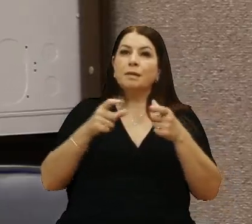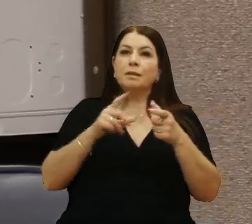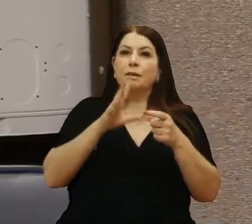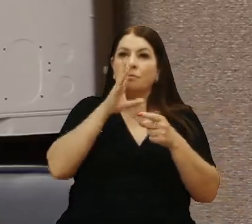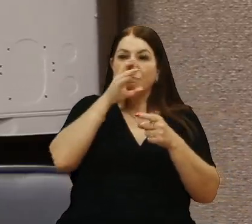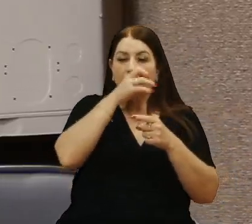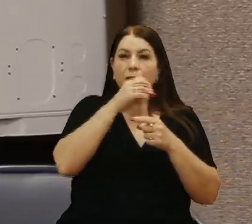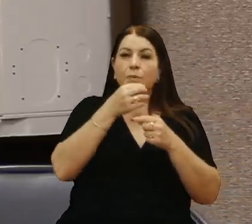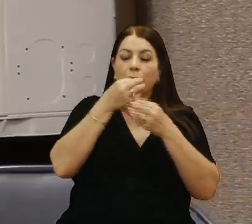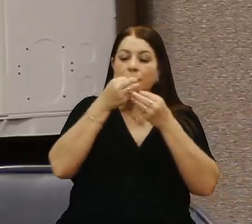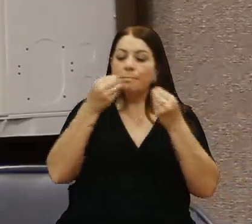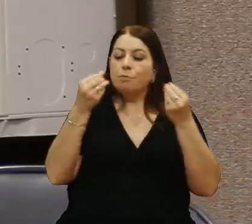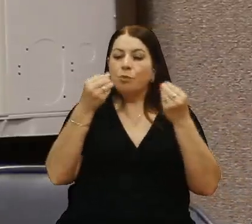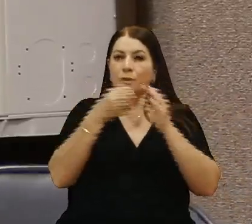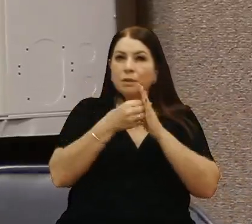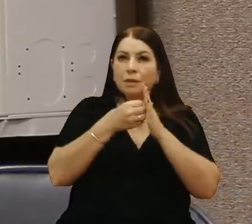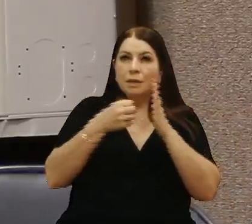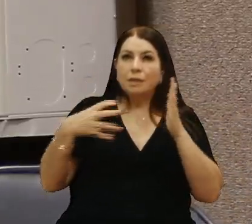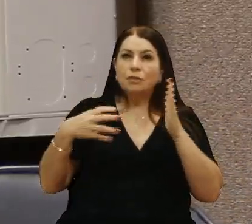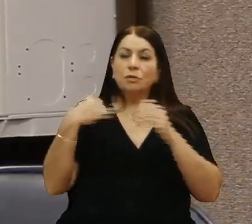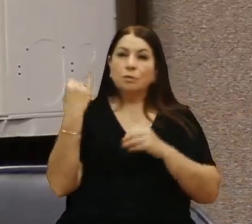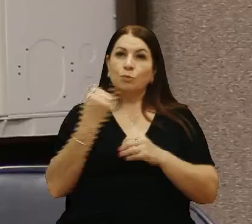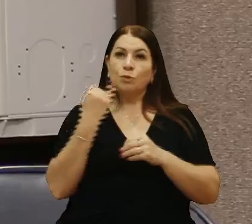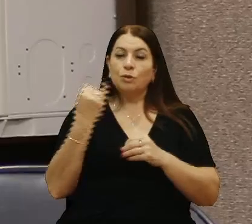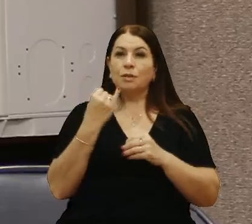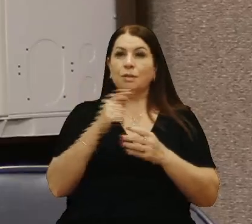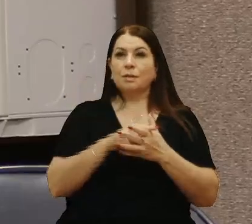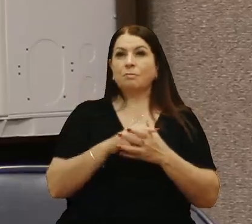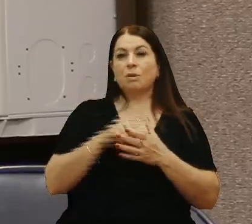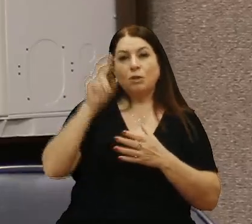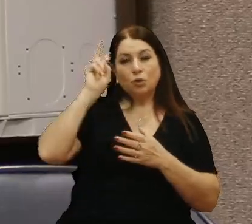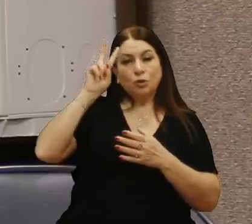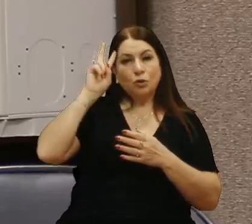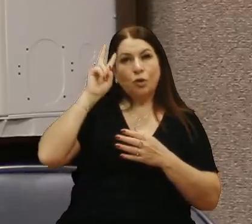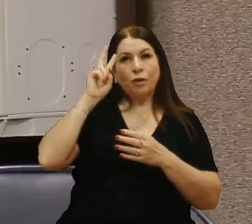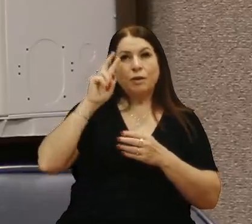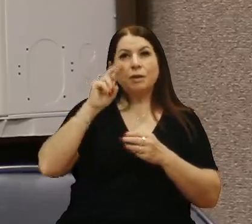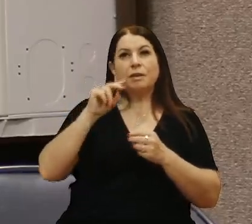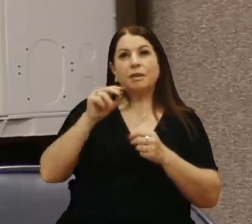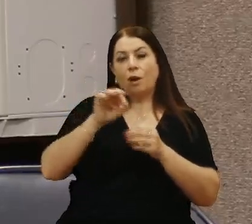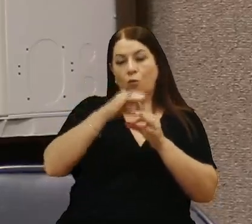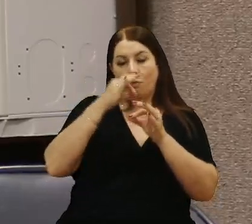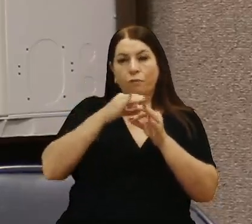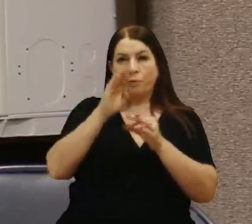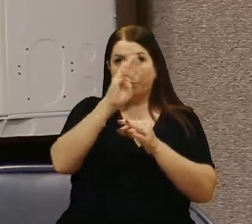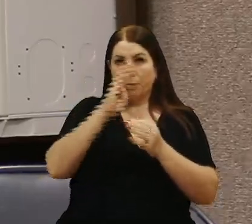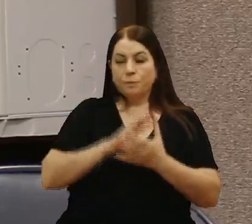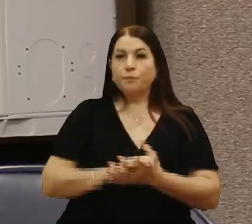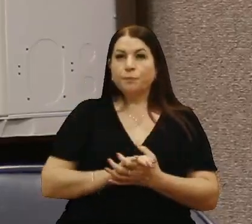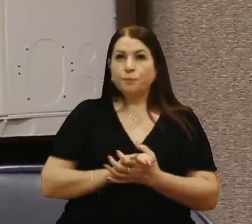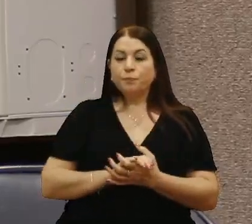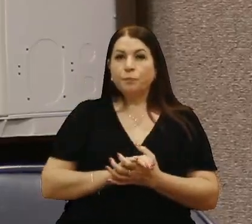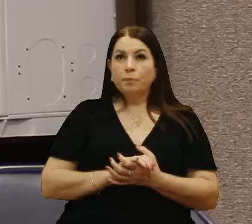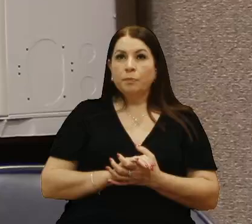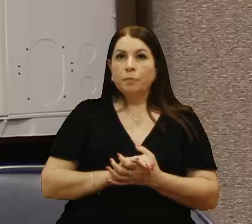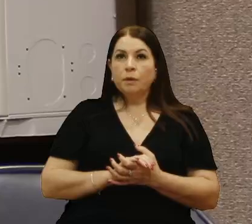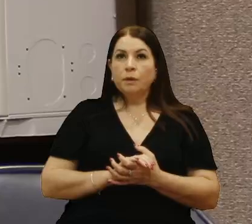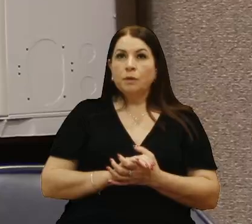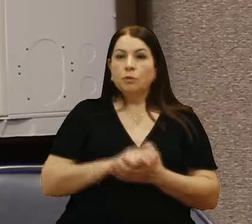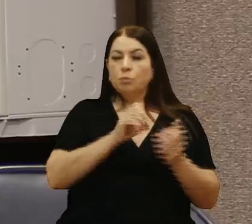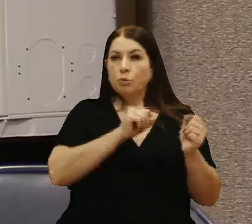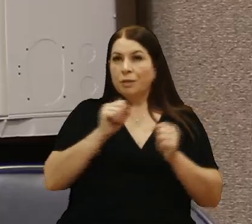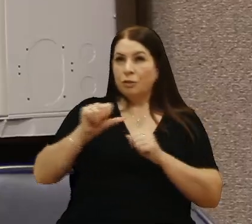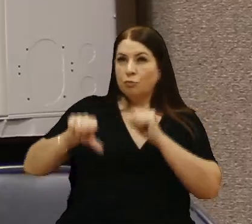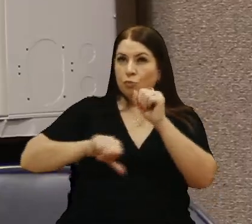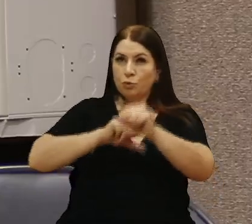resistência, sabor característicos e importância na história da viticultura brasileira. Mesmo com a modernização